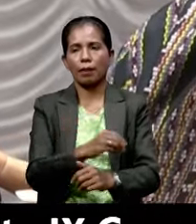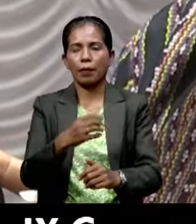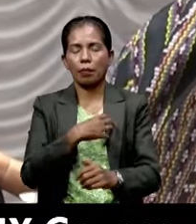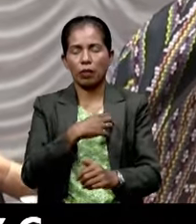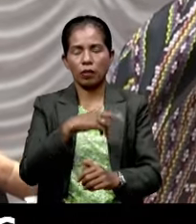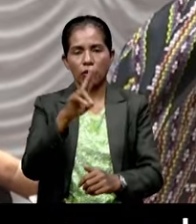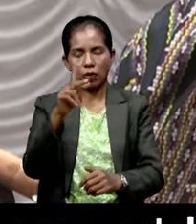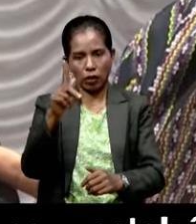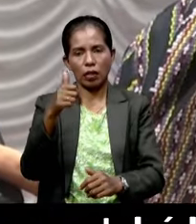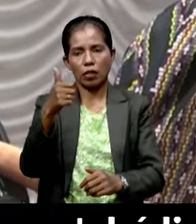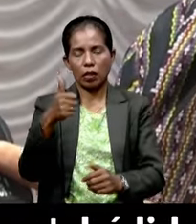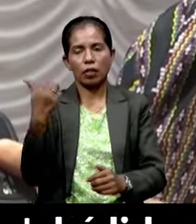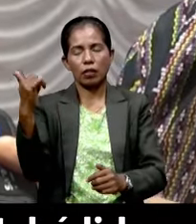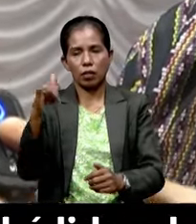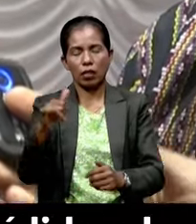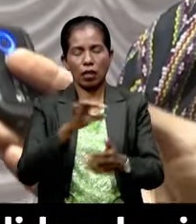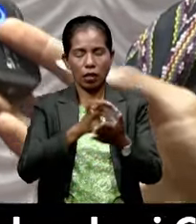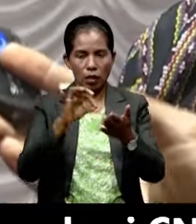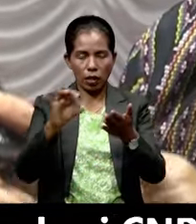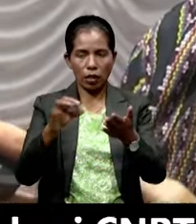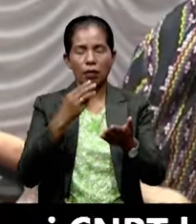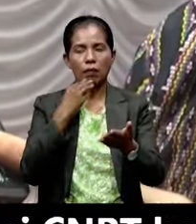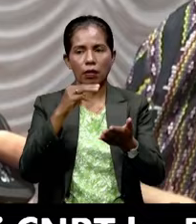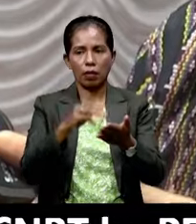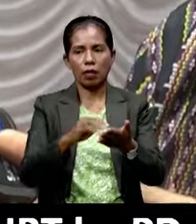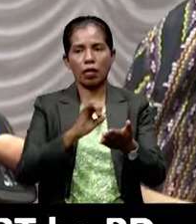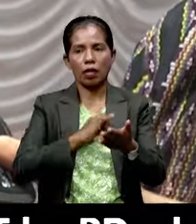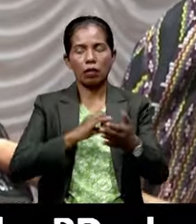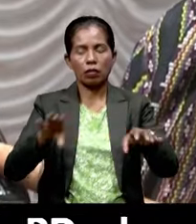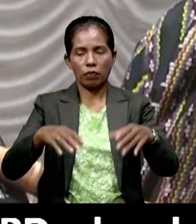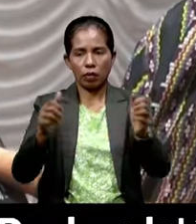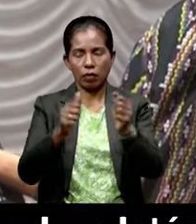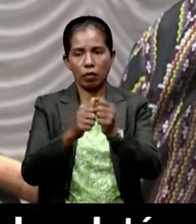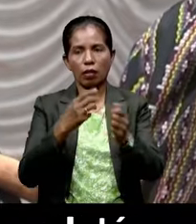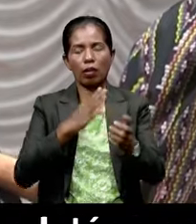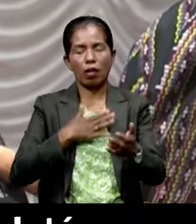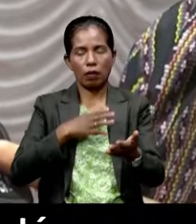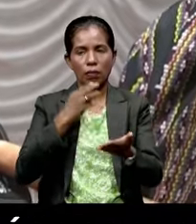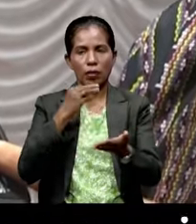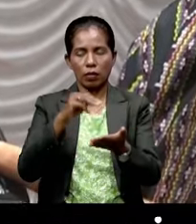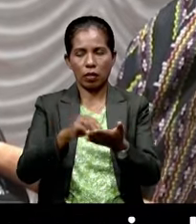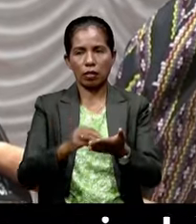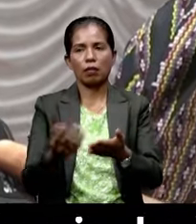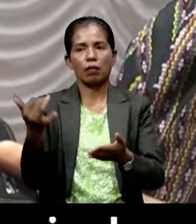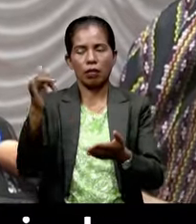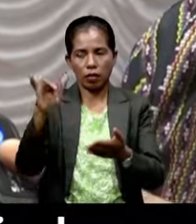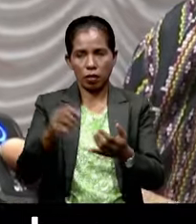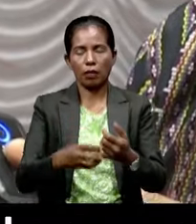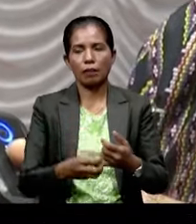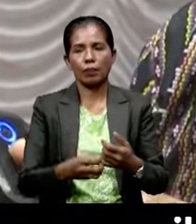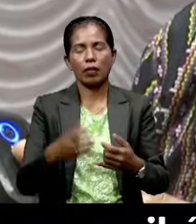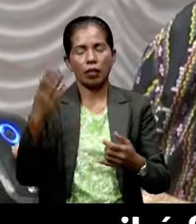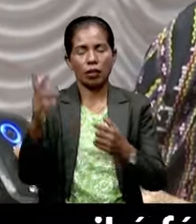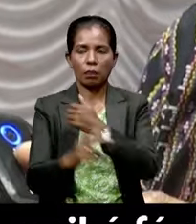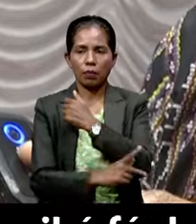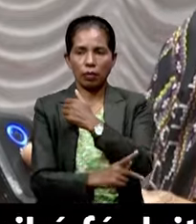sira. A querem bajar o e-mail e colaborar com a mensagem. E Portugal é um